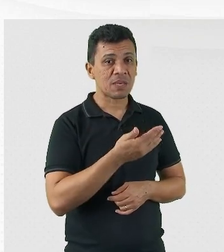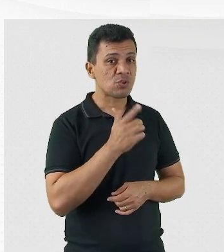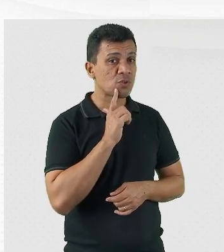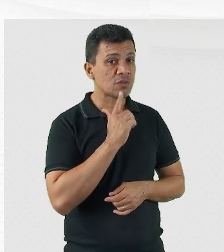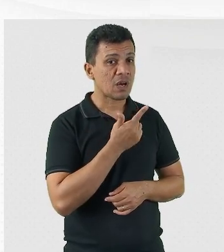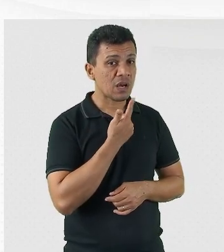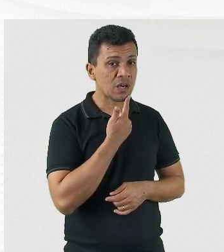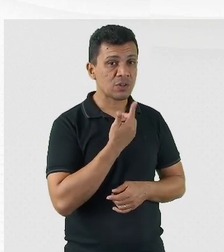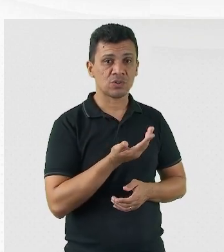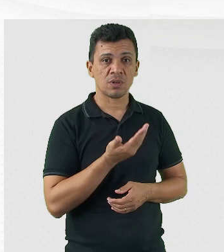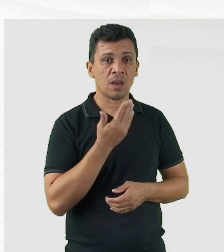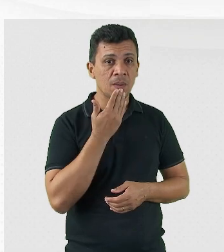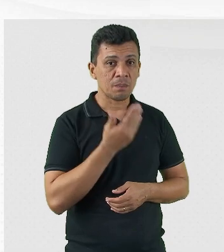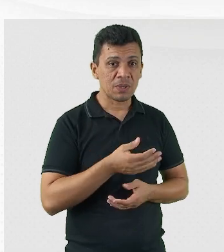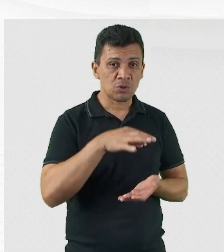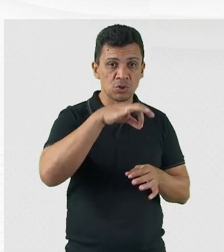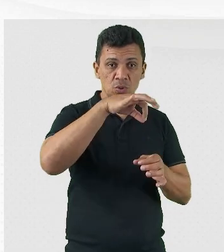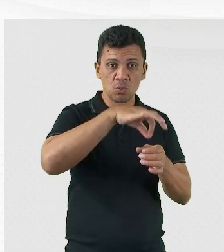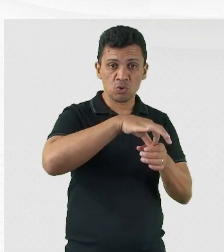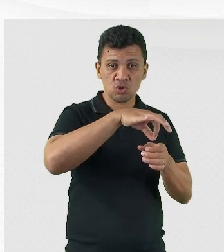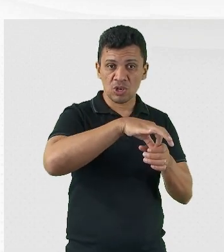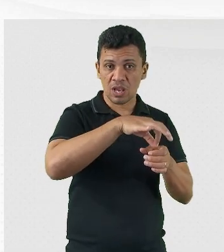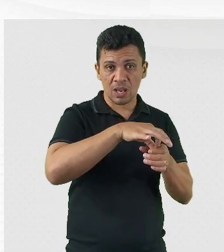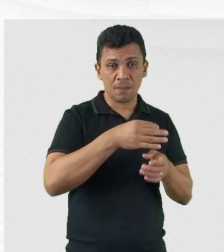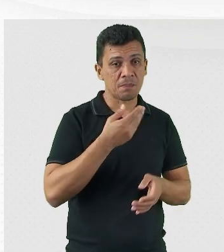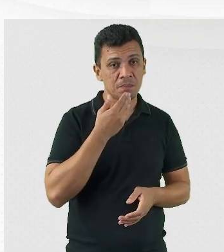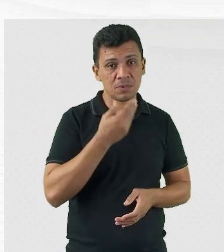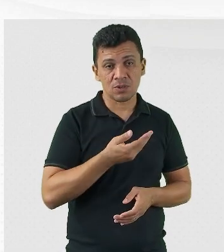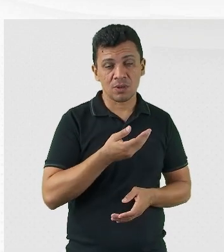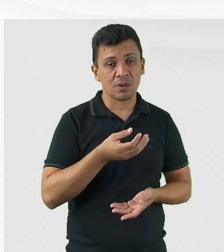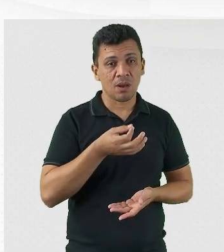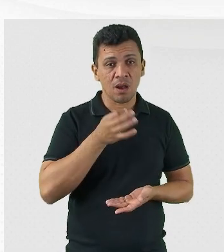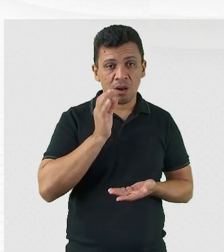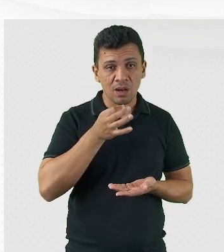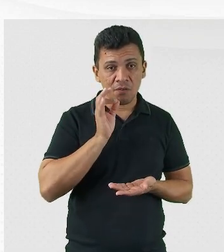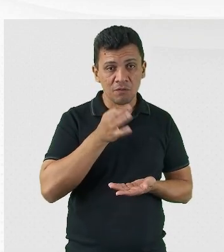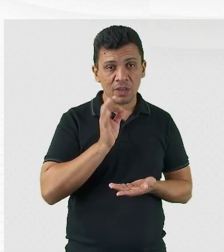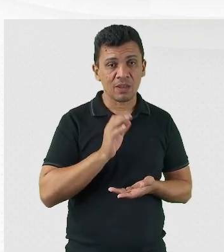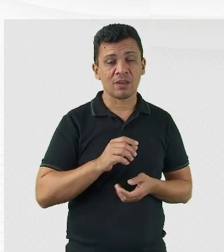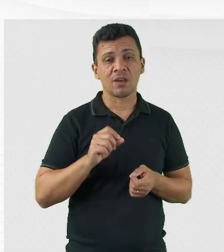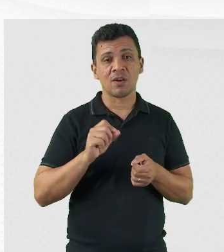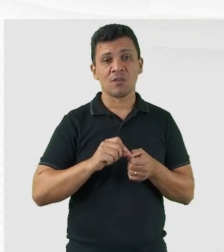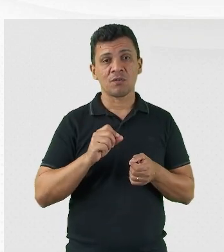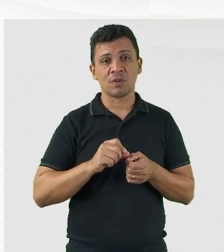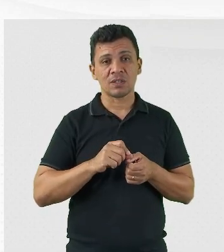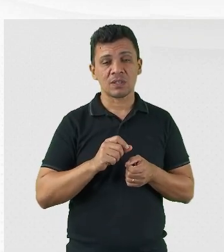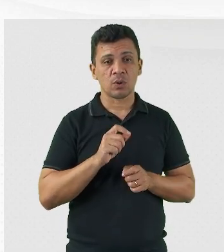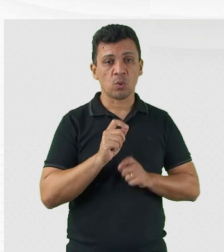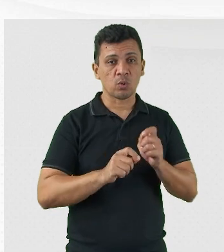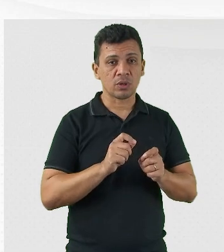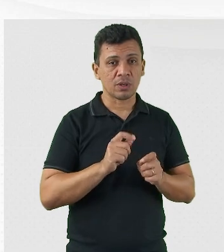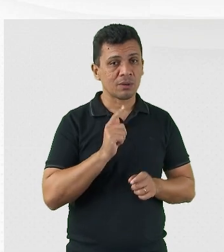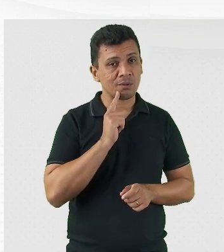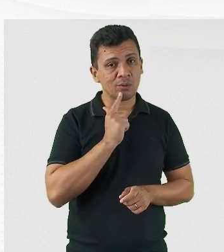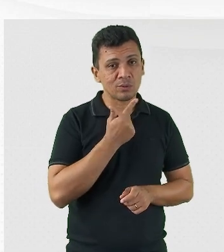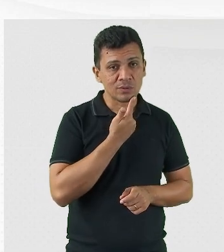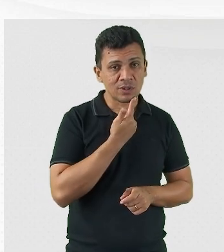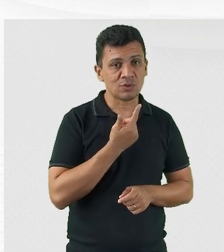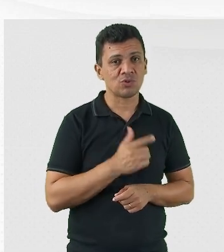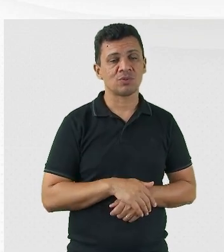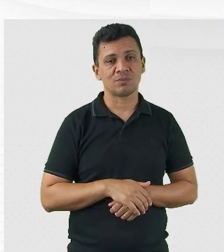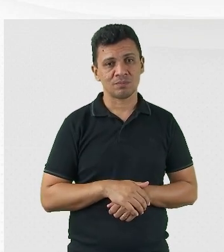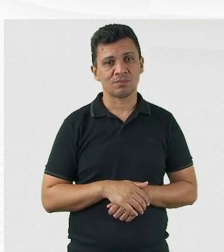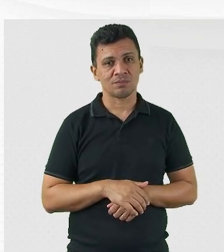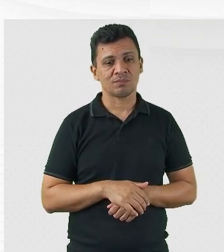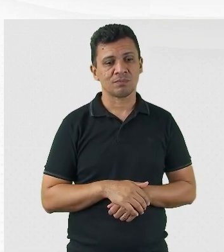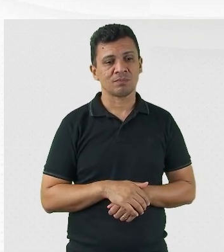um café, um chá, uma bebida, para fazer essas refeições intermediárias, tá bom? O